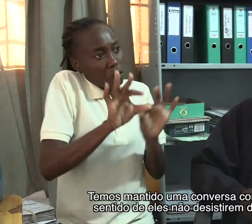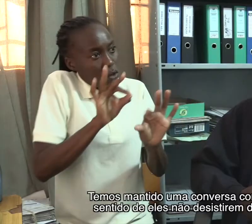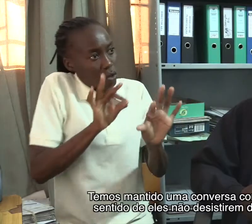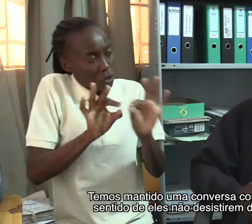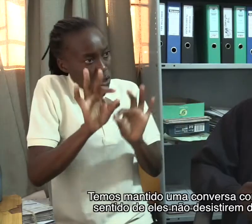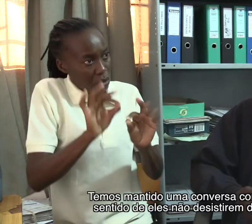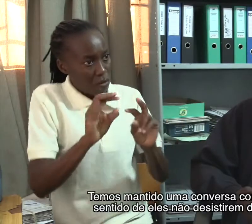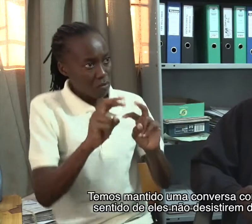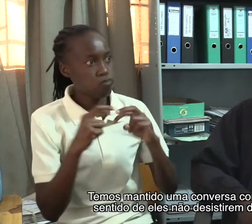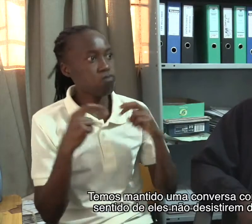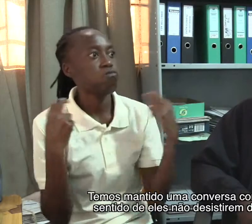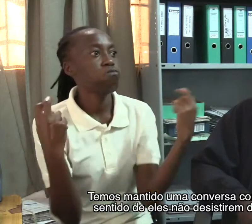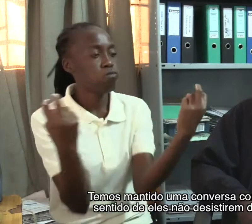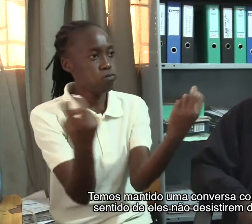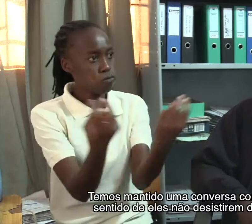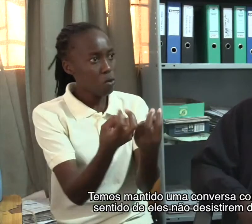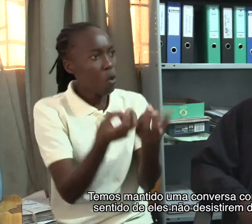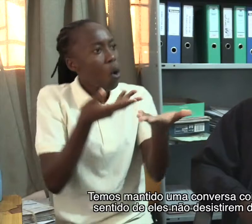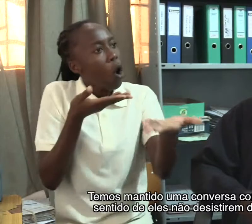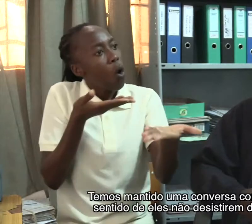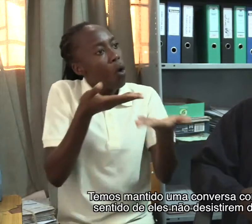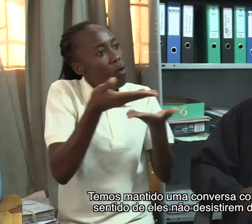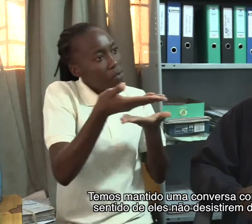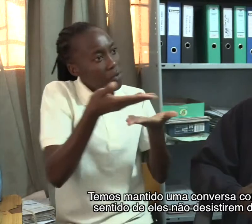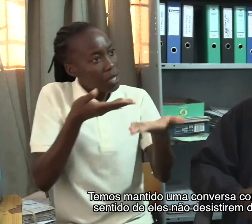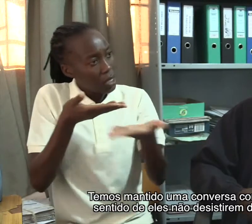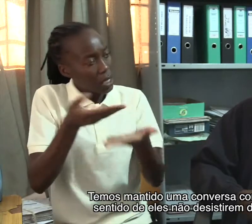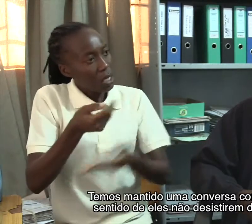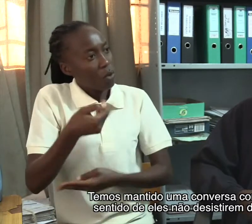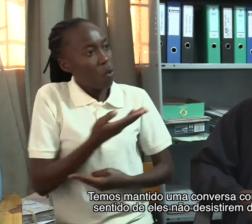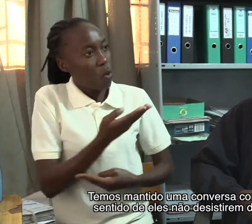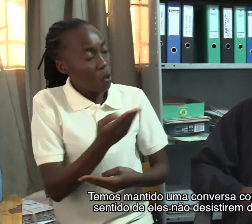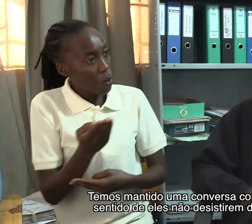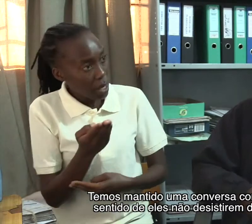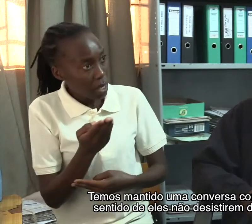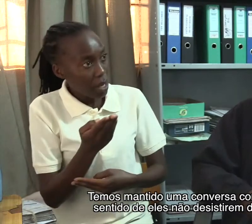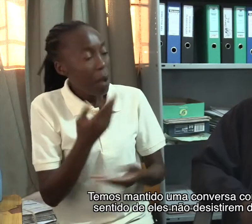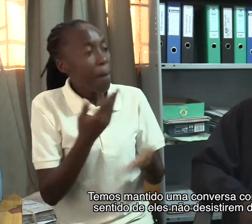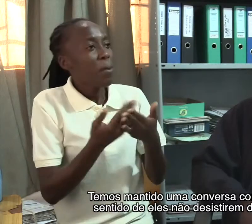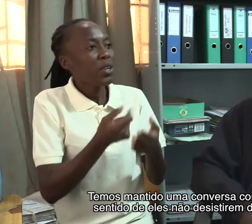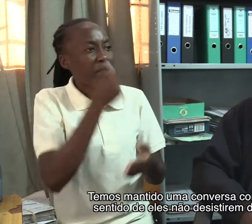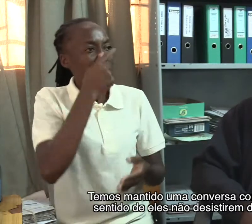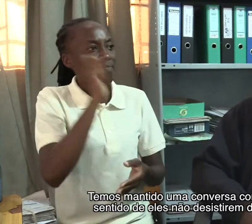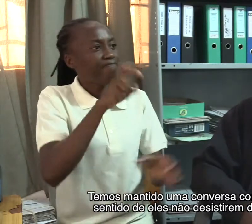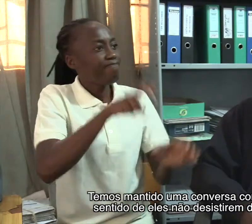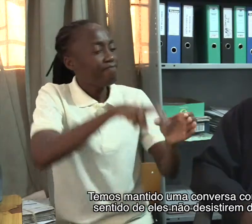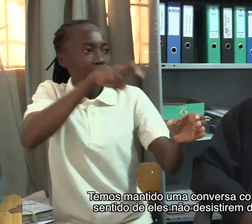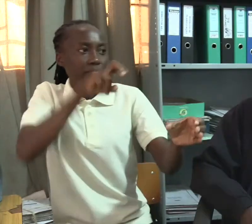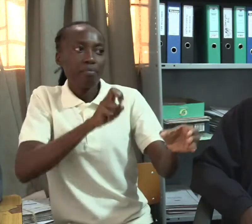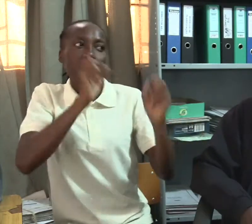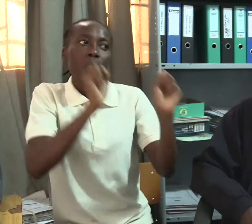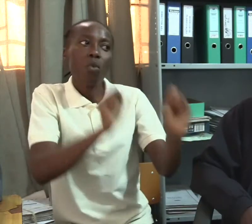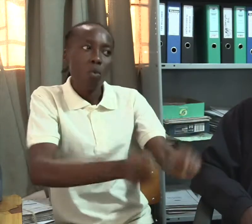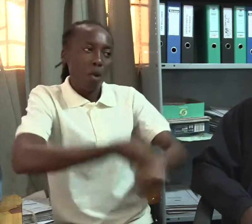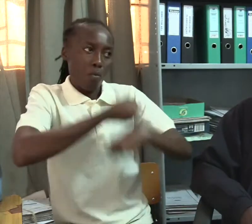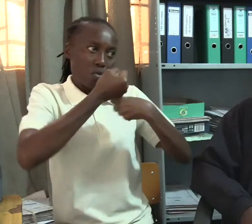uma conversa constante, no sentido de eles não desistirem da escola.